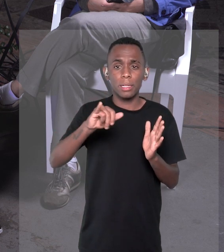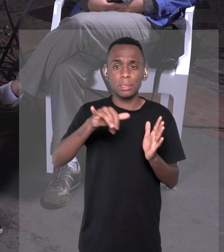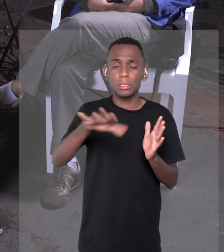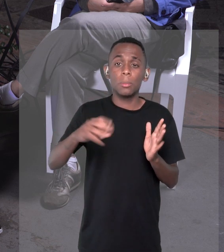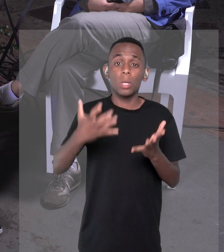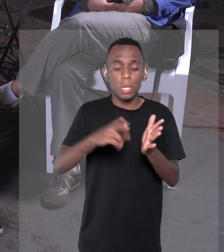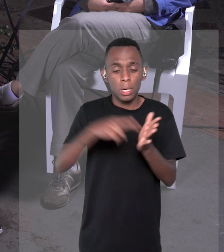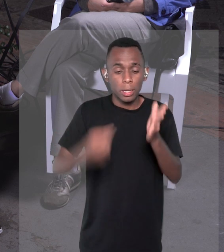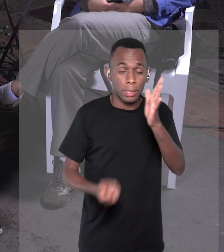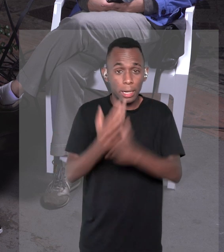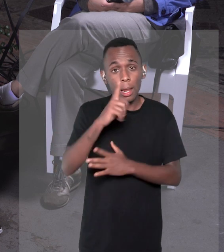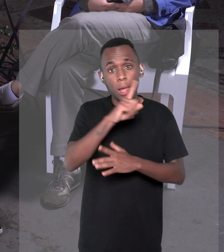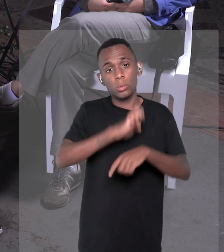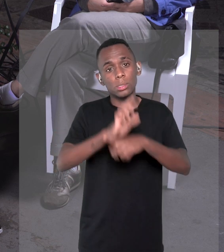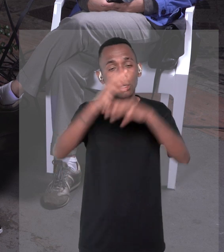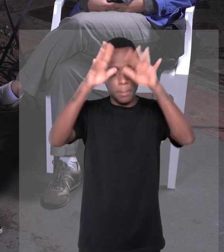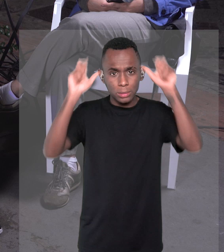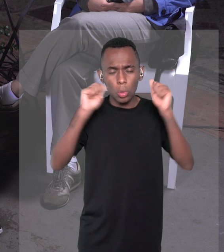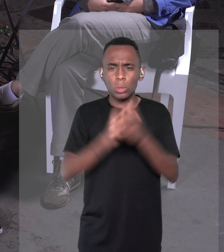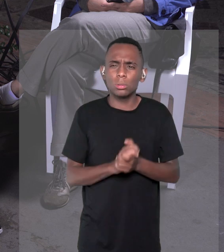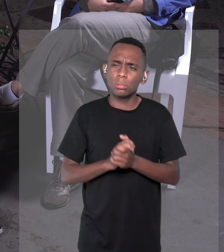para a Rosisca aqui. Eu estou me lembrando